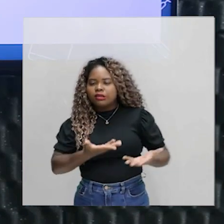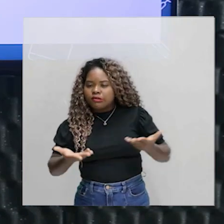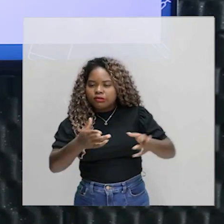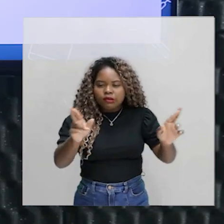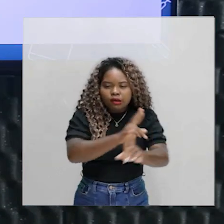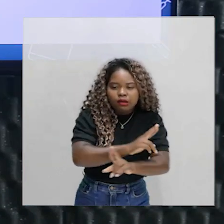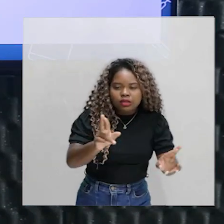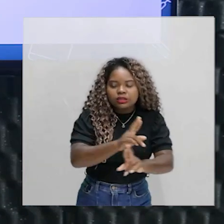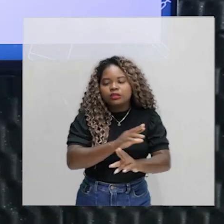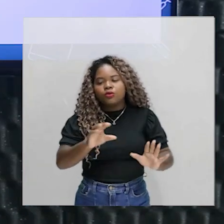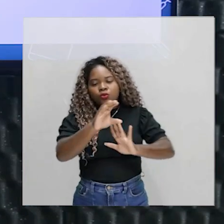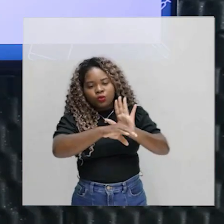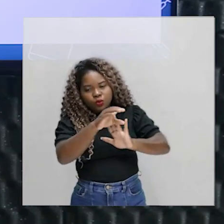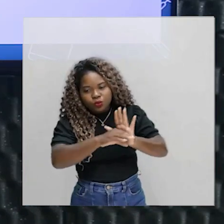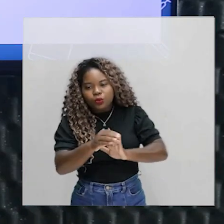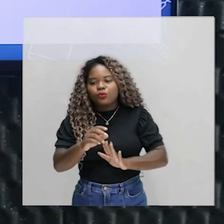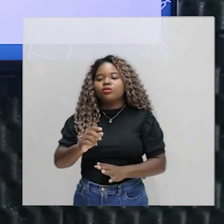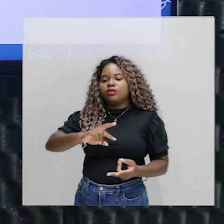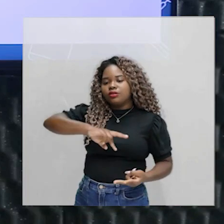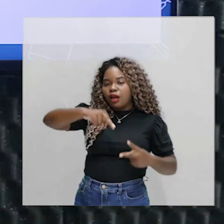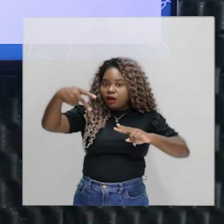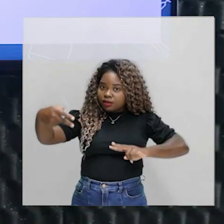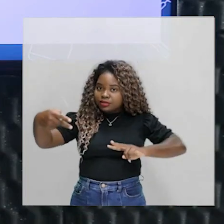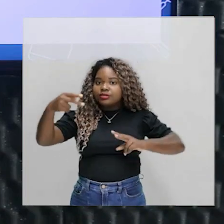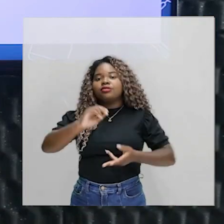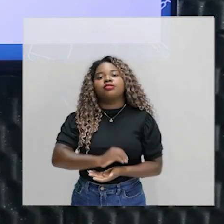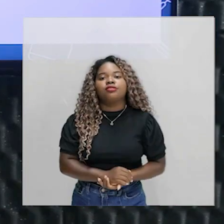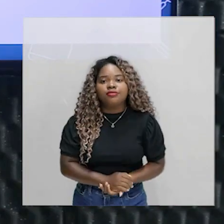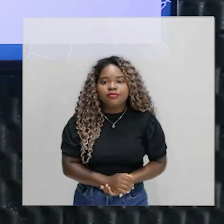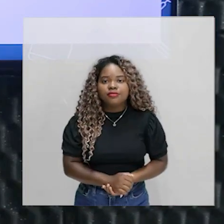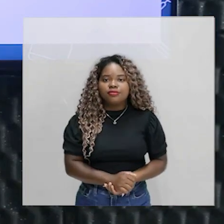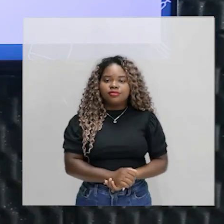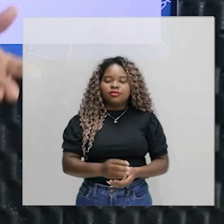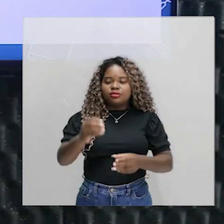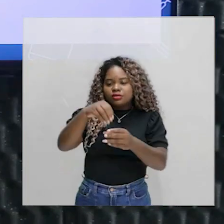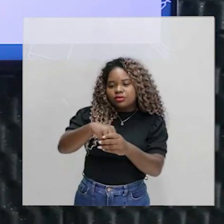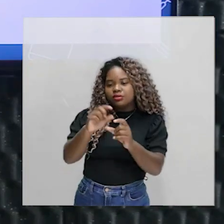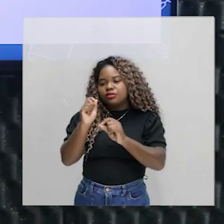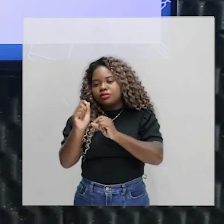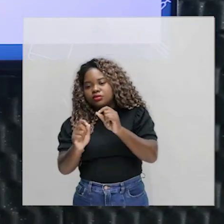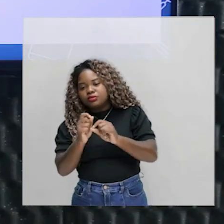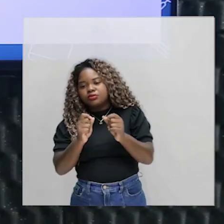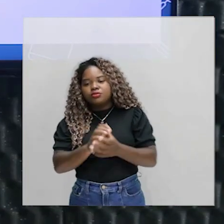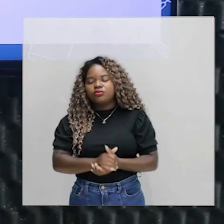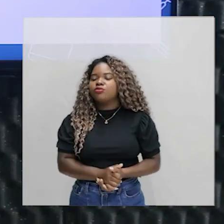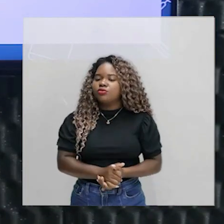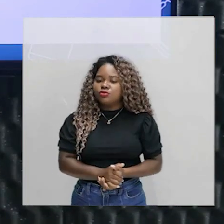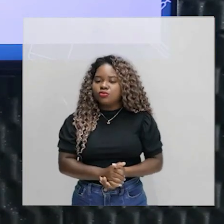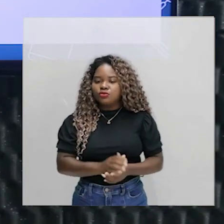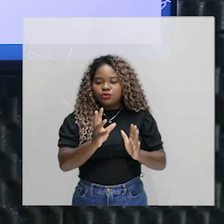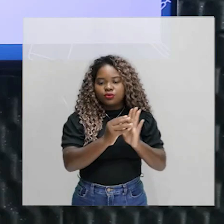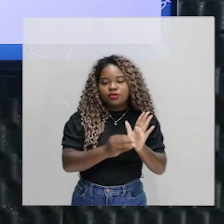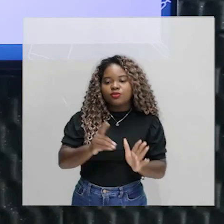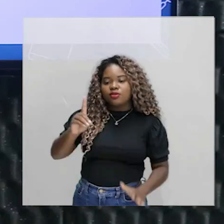conceitos da genética trabalhando esses conceitos da genética dentro ali do assunto de do